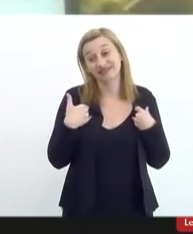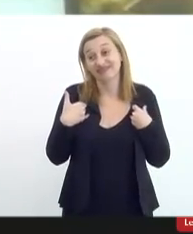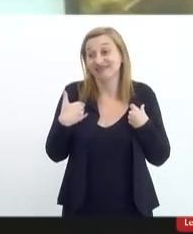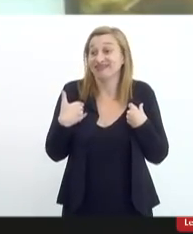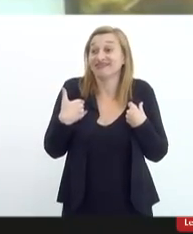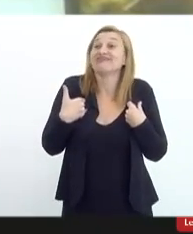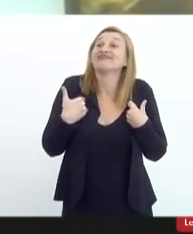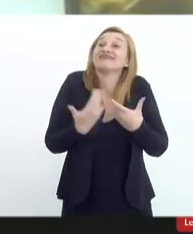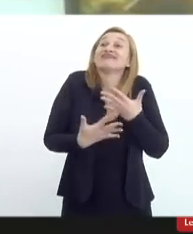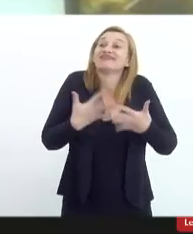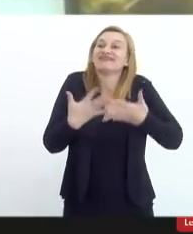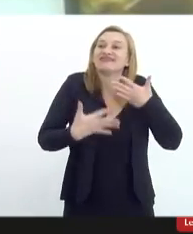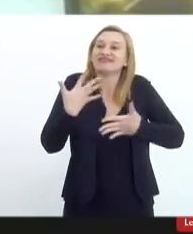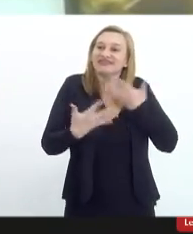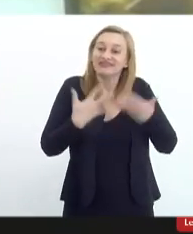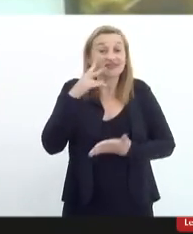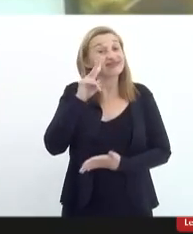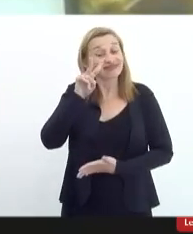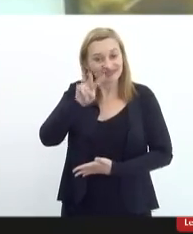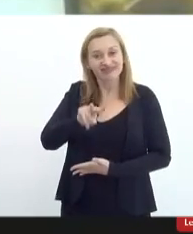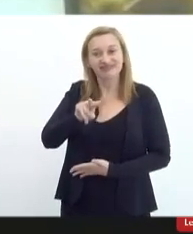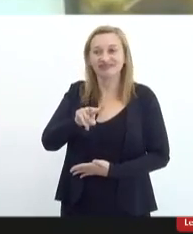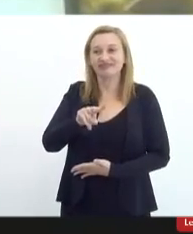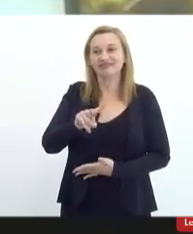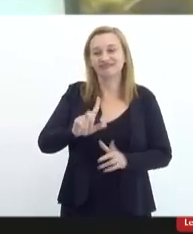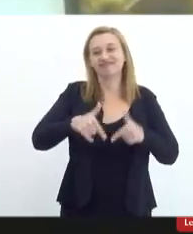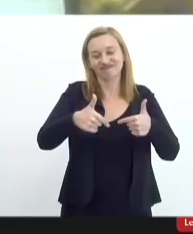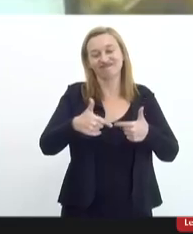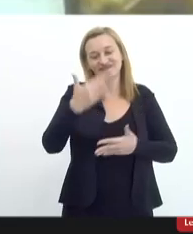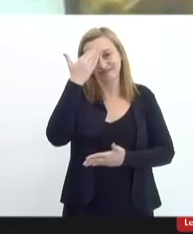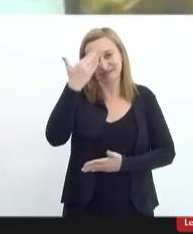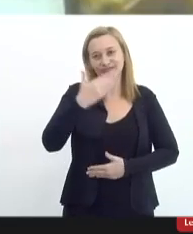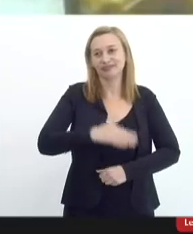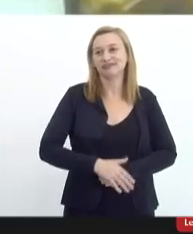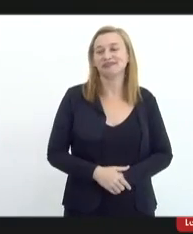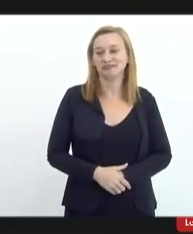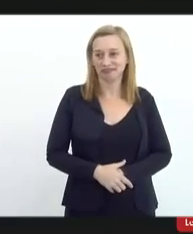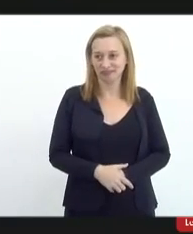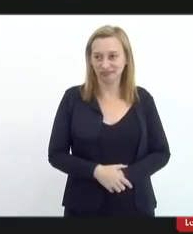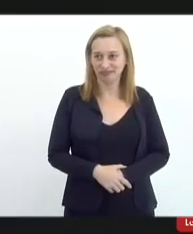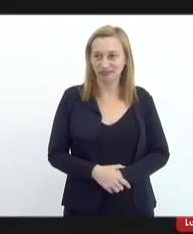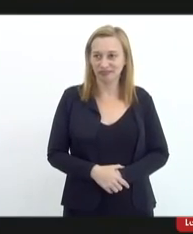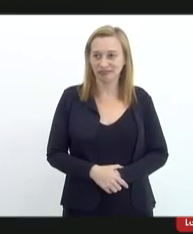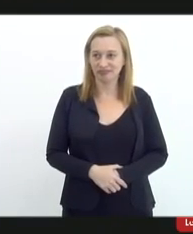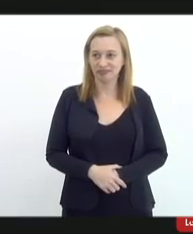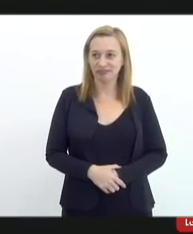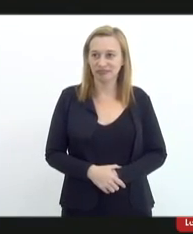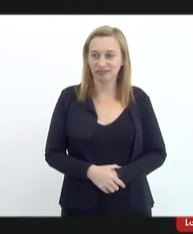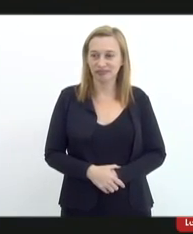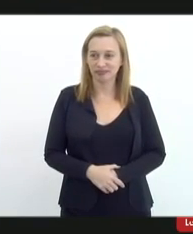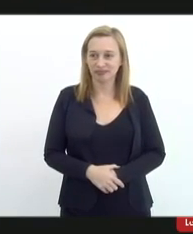cheio e pleno de ver esta ação. Muito obrigada.